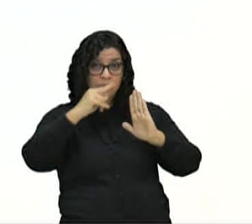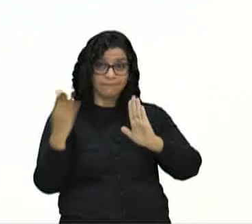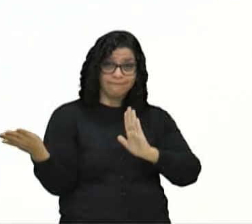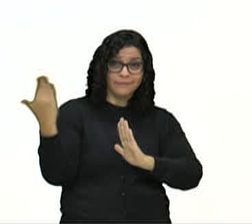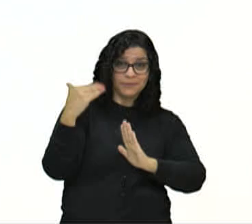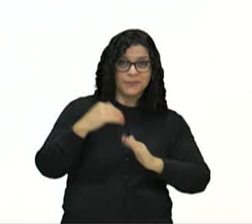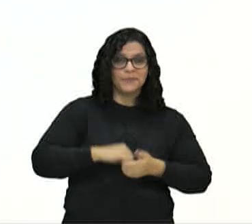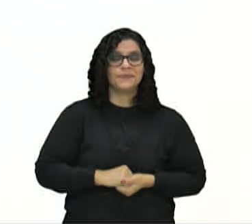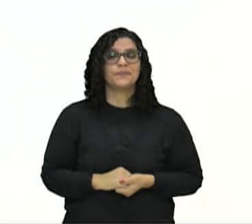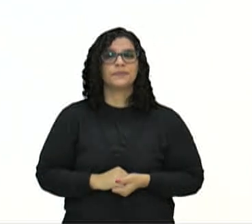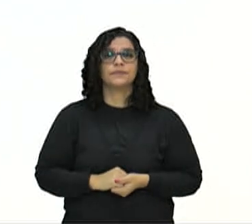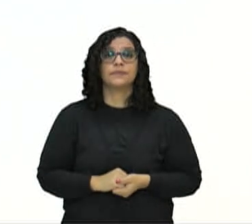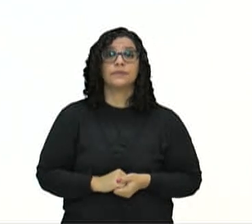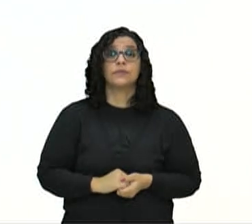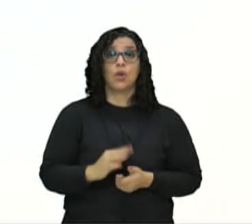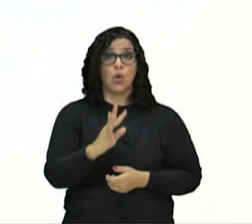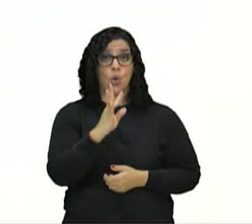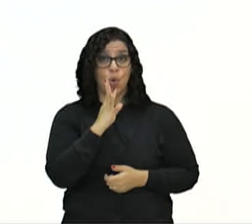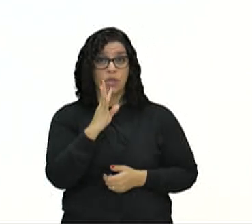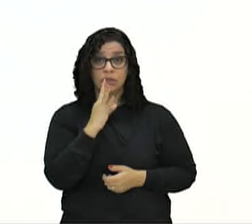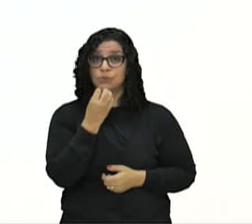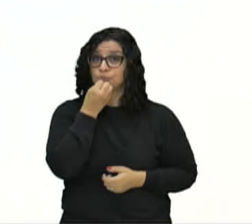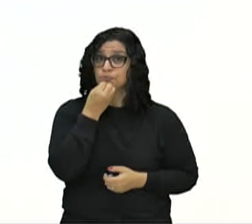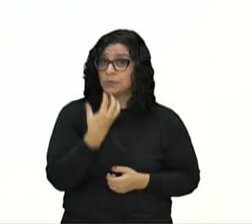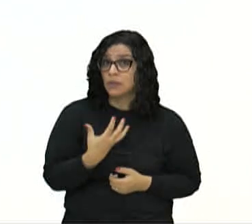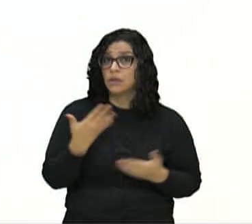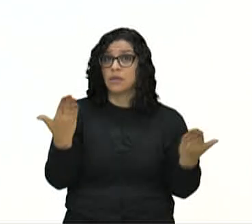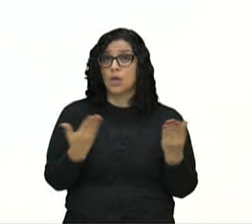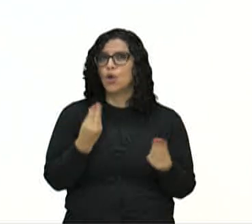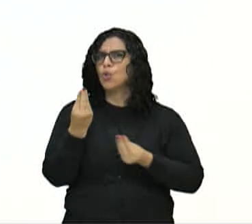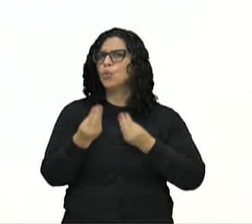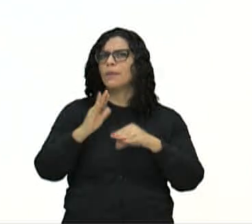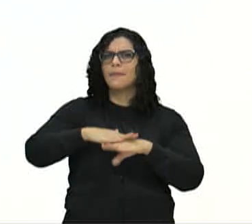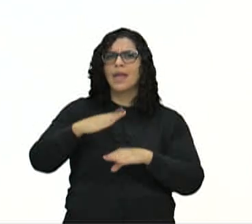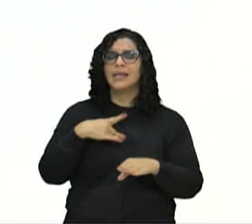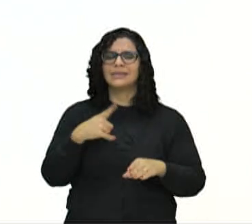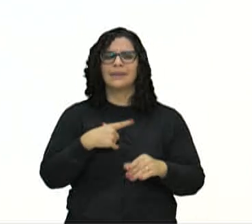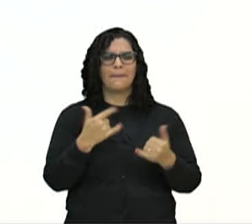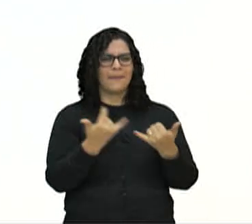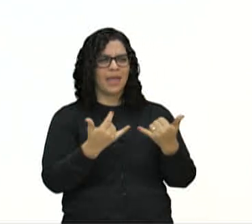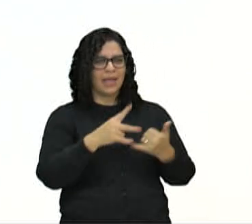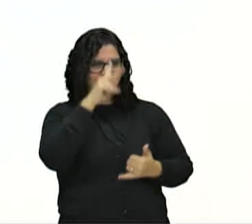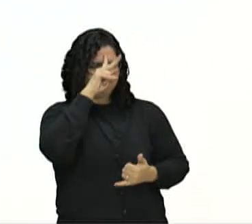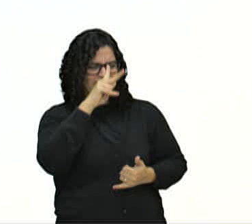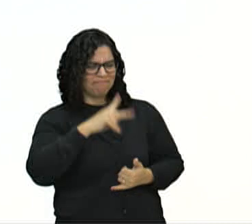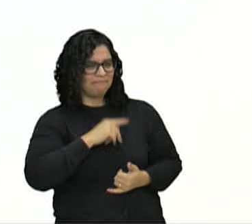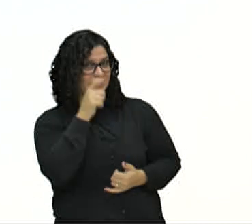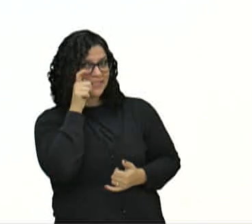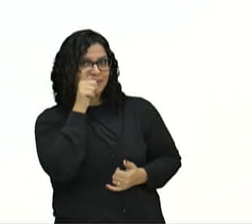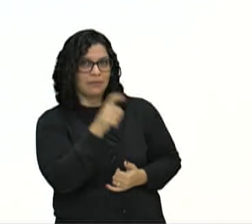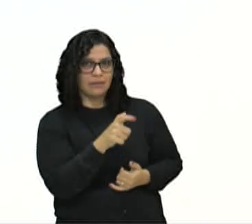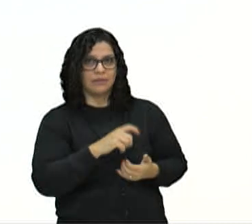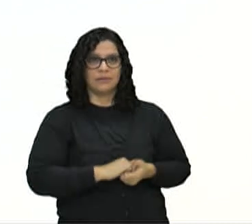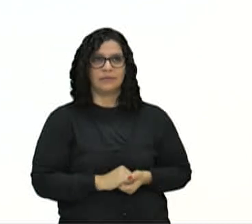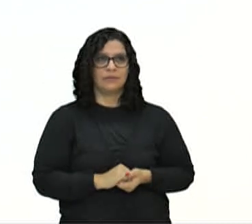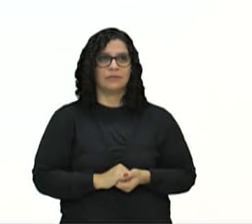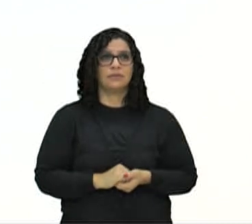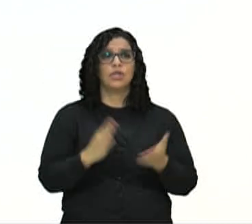lá? Conhecendo muito bem o que mais conveniente era aos meus